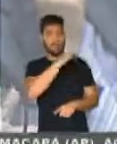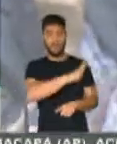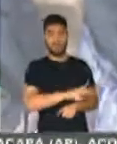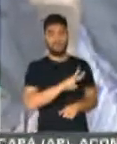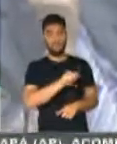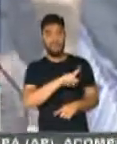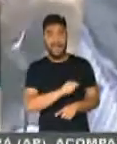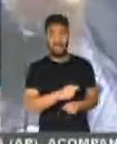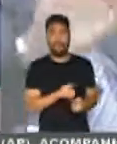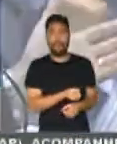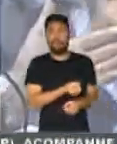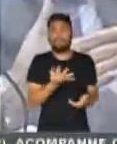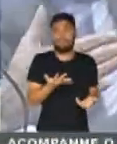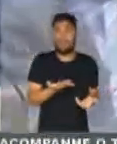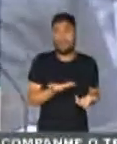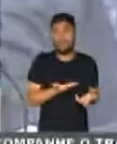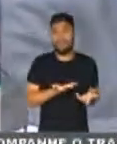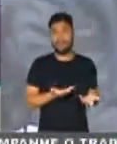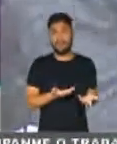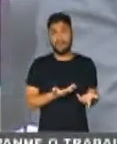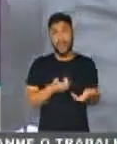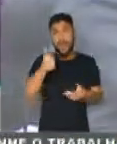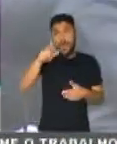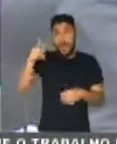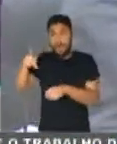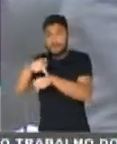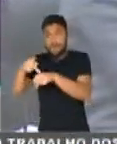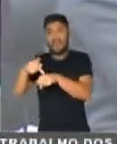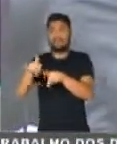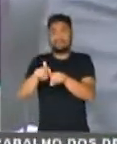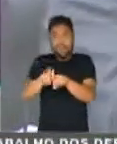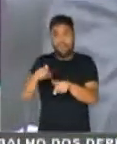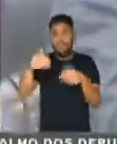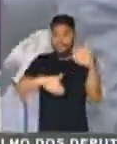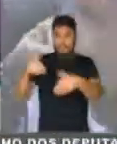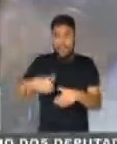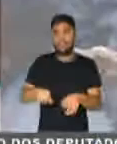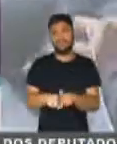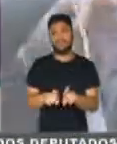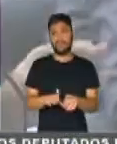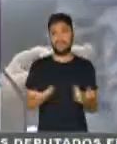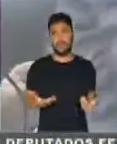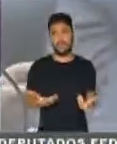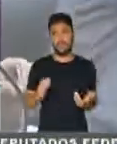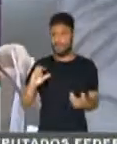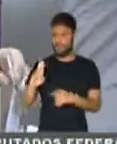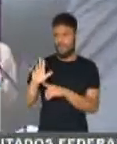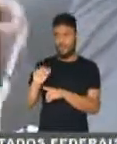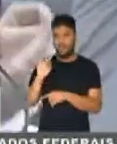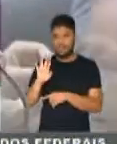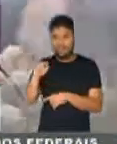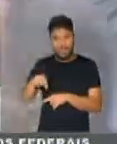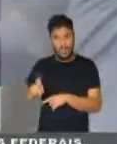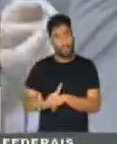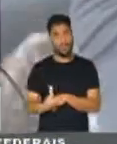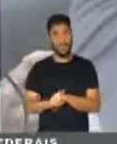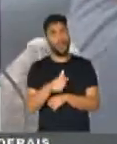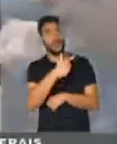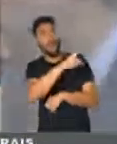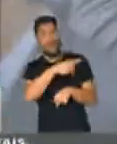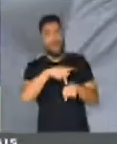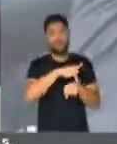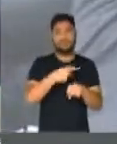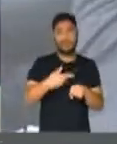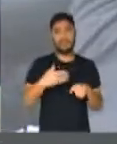foram preenchidas, como vieram de outros países. Não foram só os cubanos. Vieram de todos os países que se dispôs a